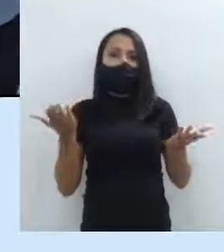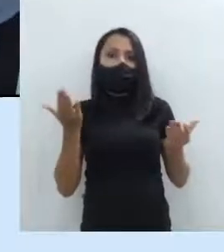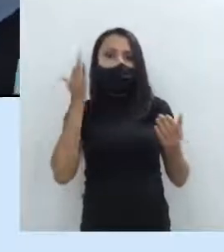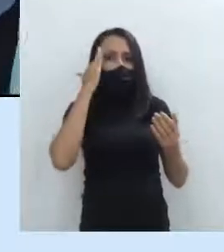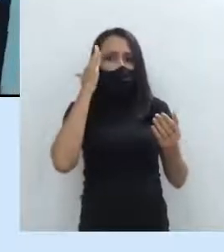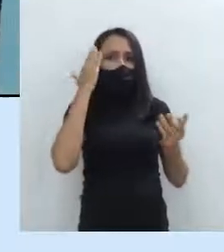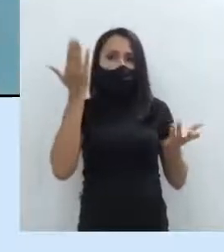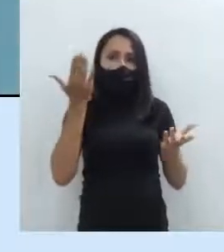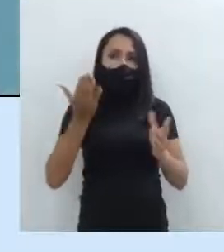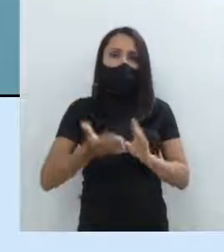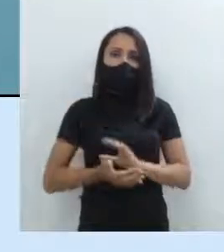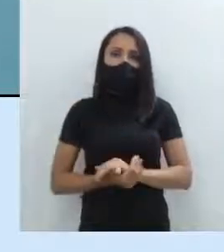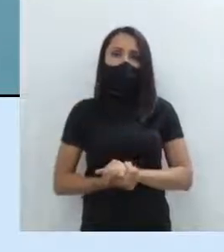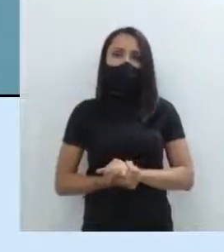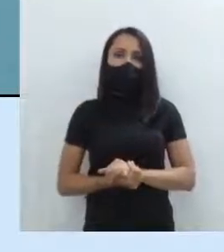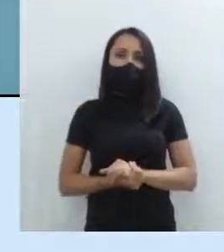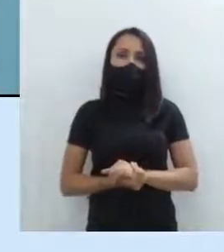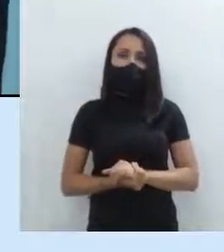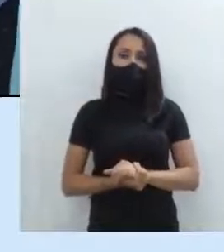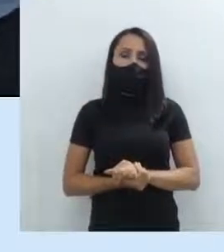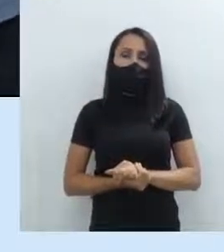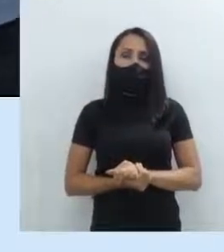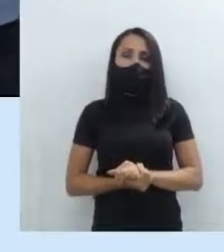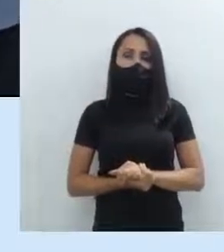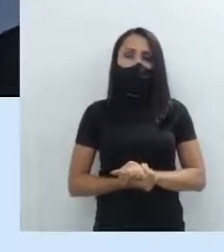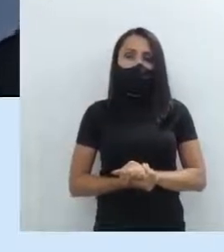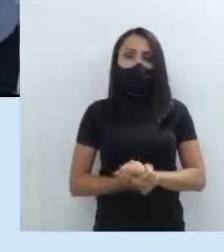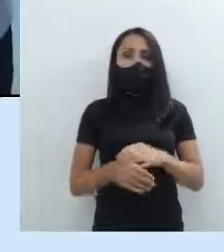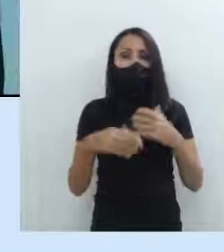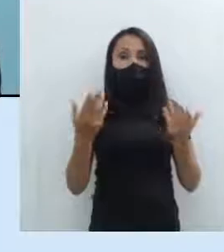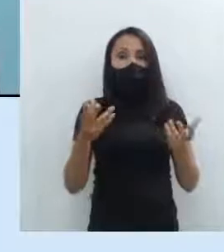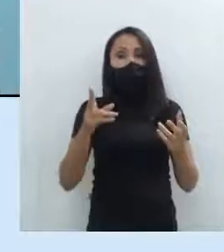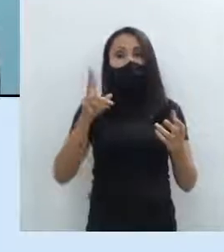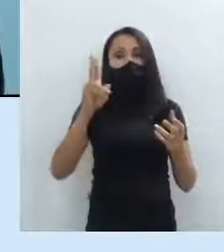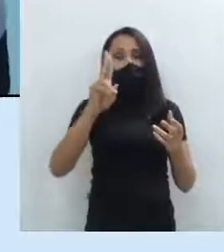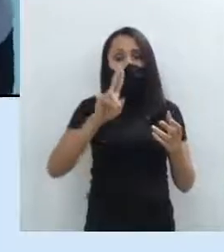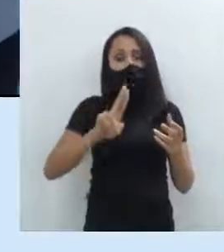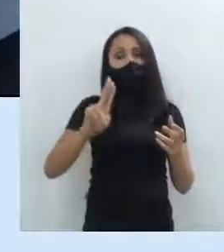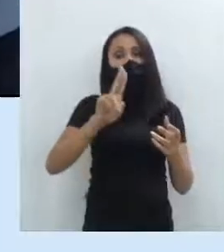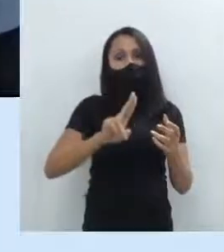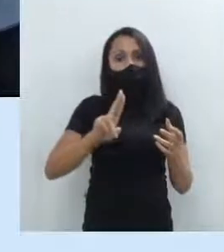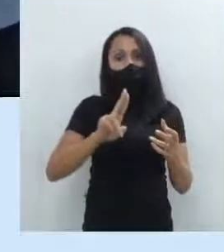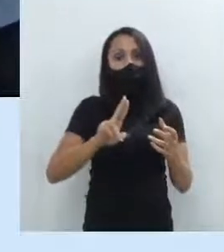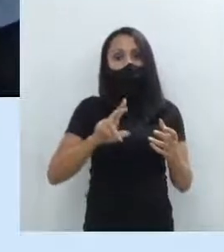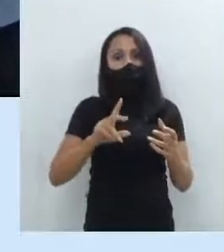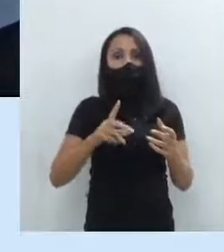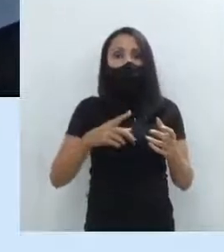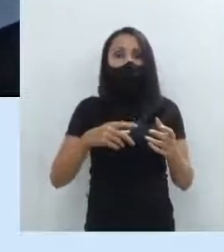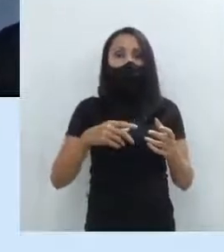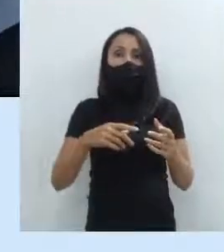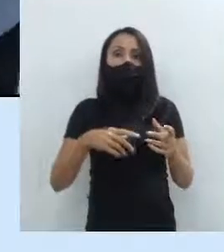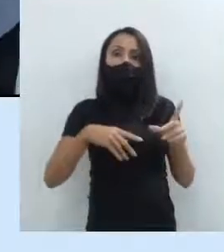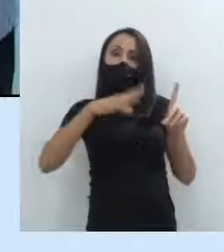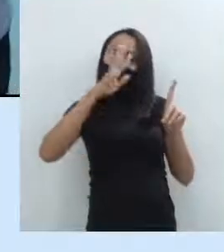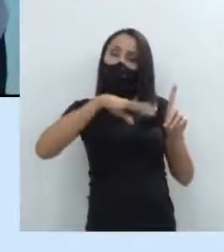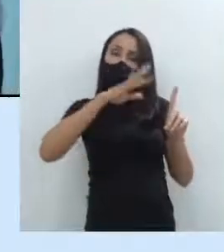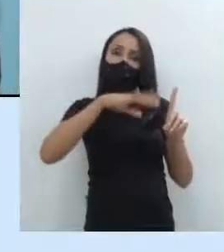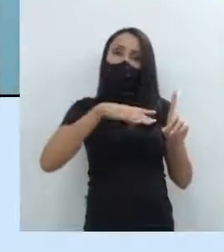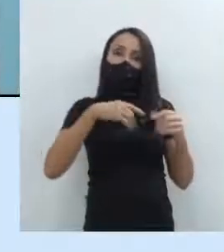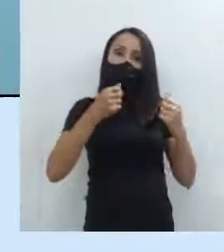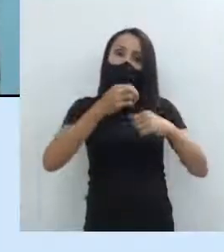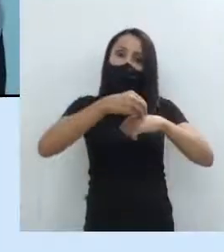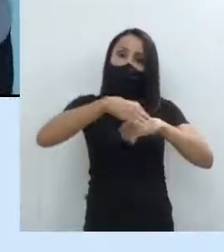ao mito, ok? O mito, ele é útil. O mito, ele é o quê? Ele tem que